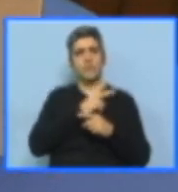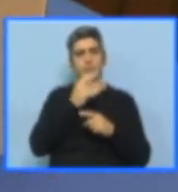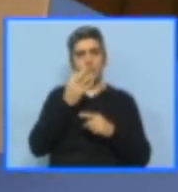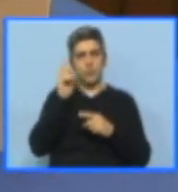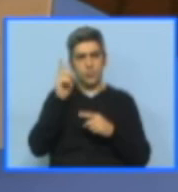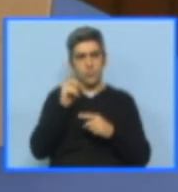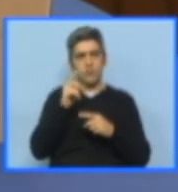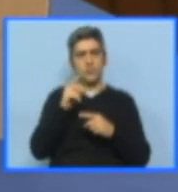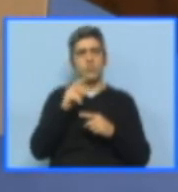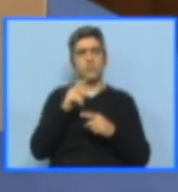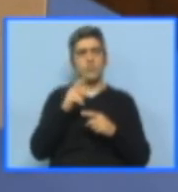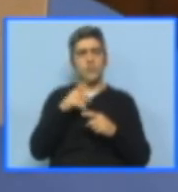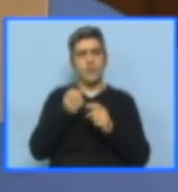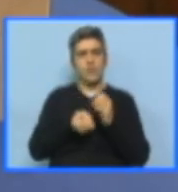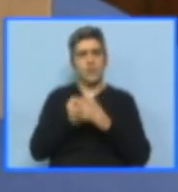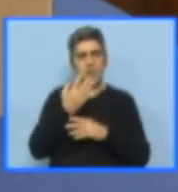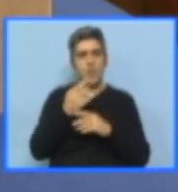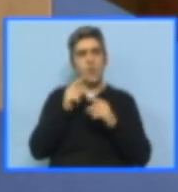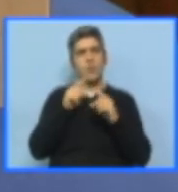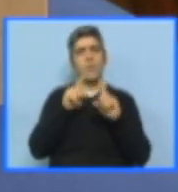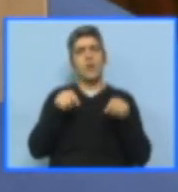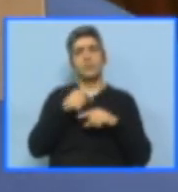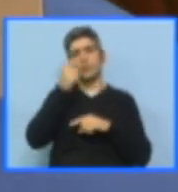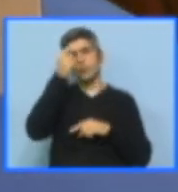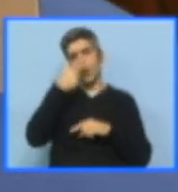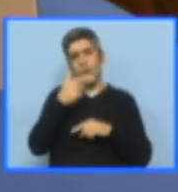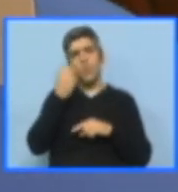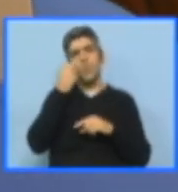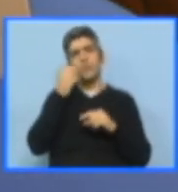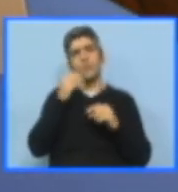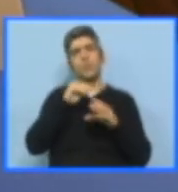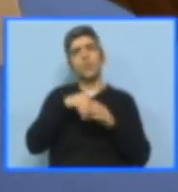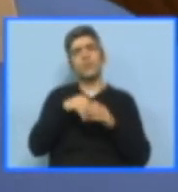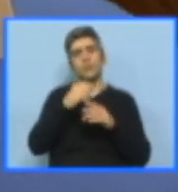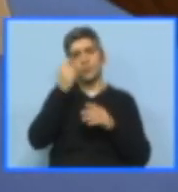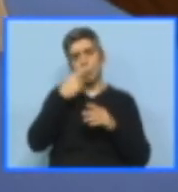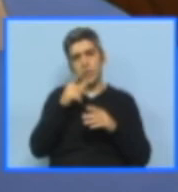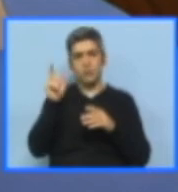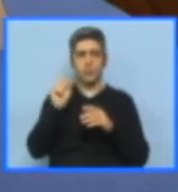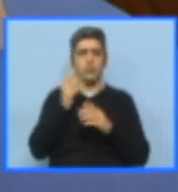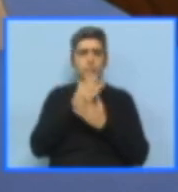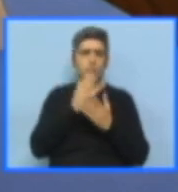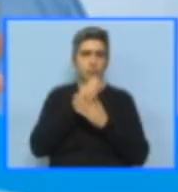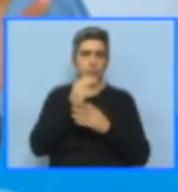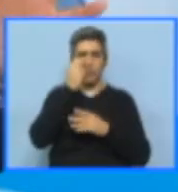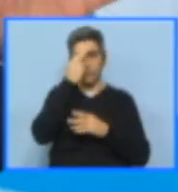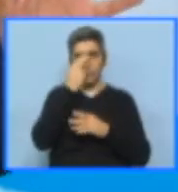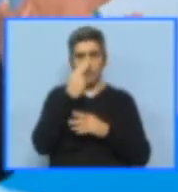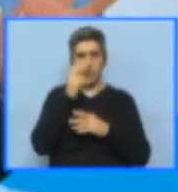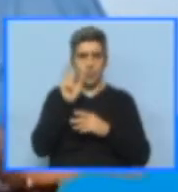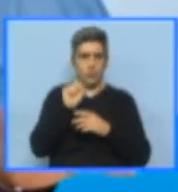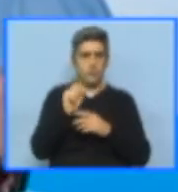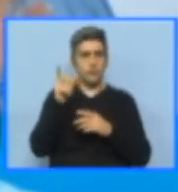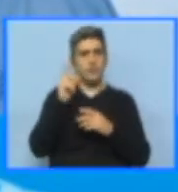que vai criar o quadro histórico. Ele é um historiador e vai-nos definir o quadro histórico